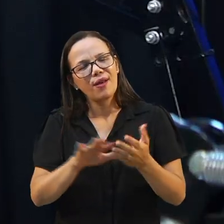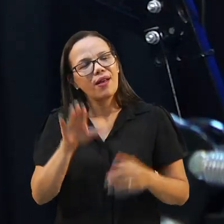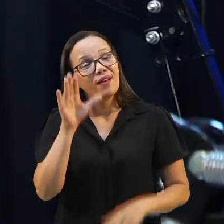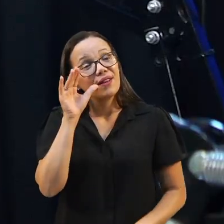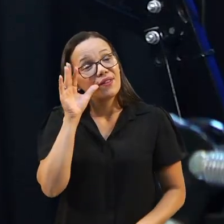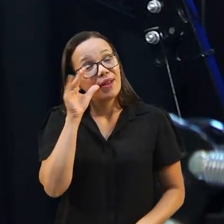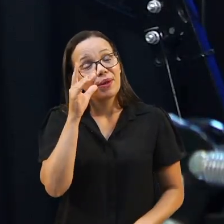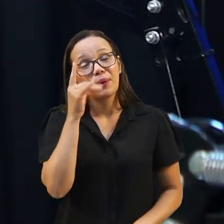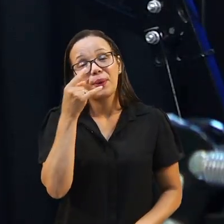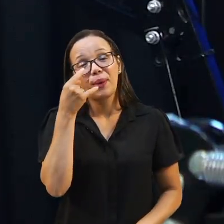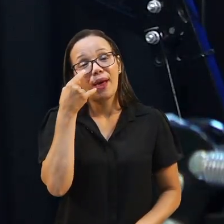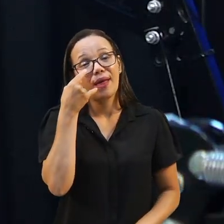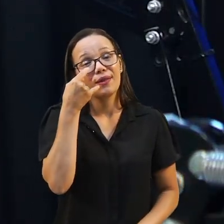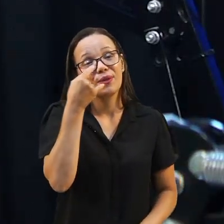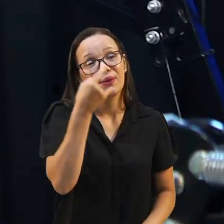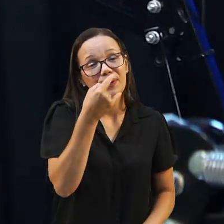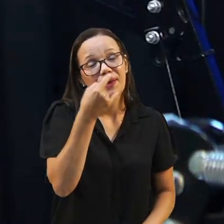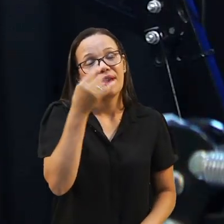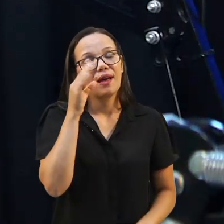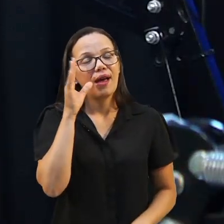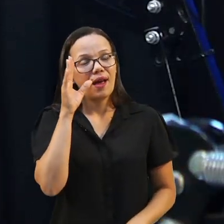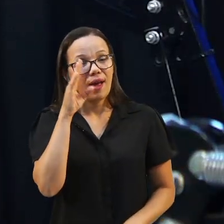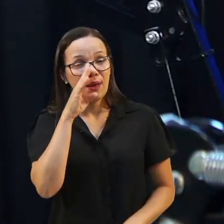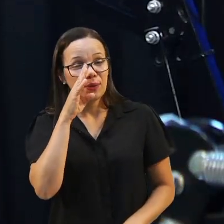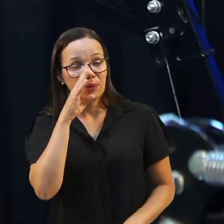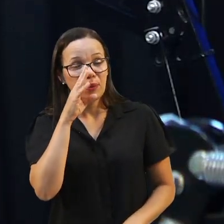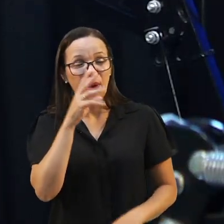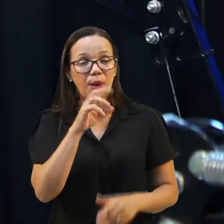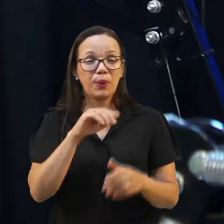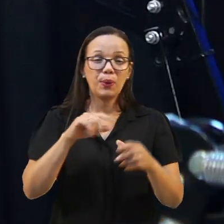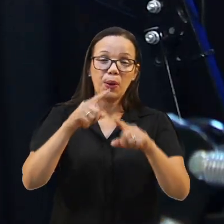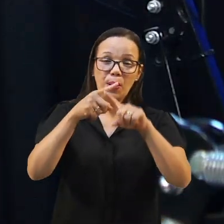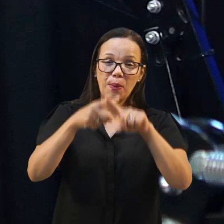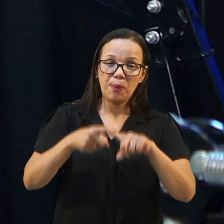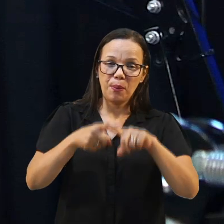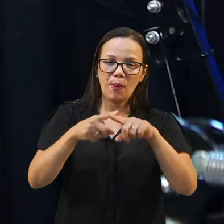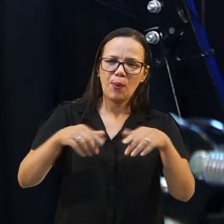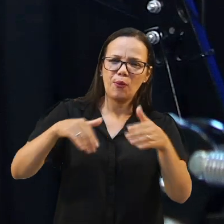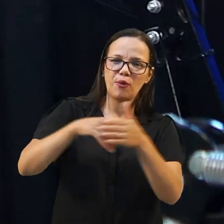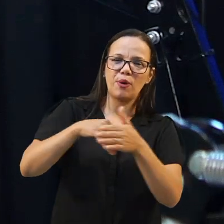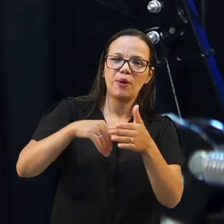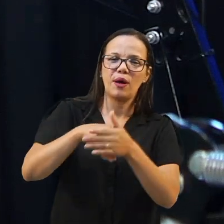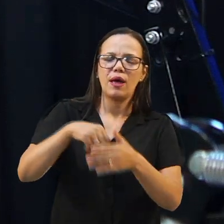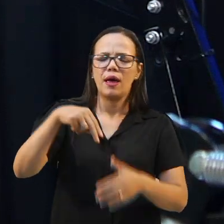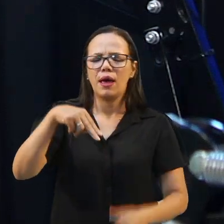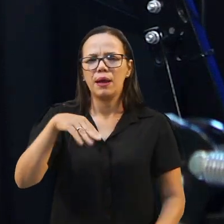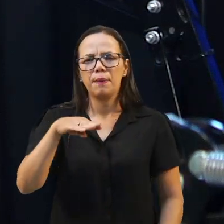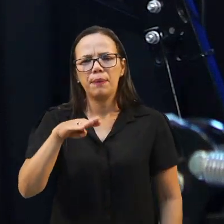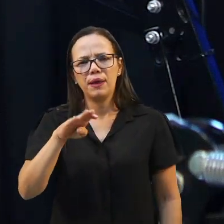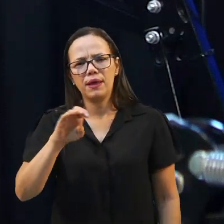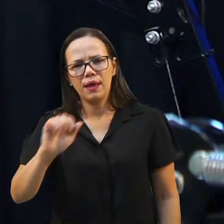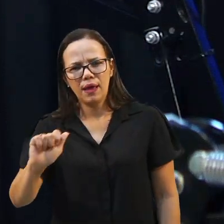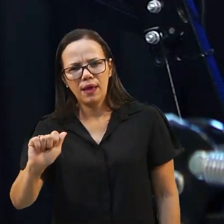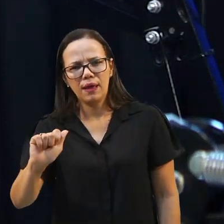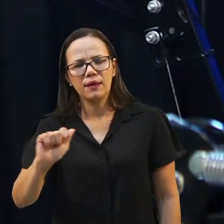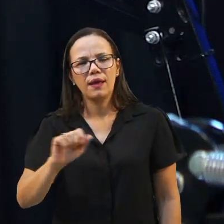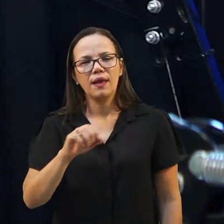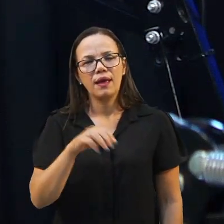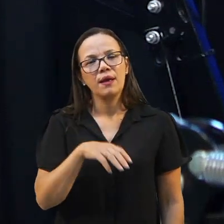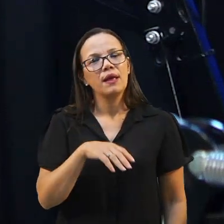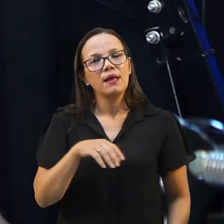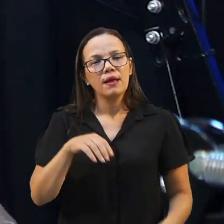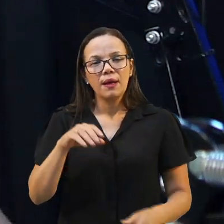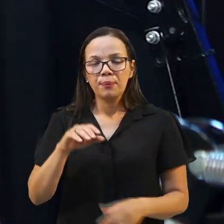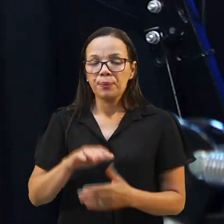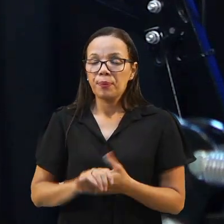apreciando, né, vários campeonatos de futebol, a NBA, tênis. Então, já